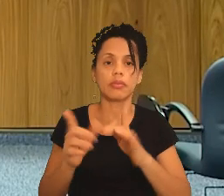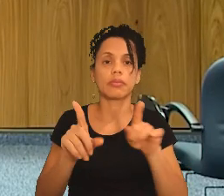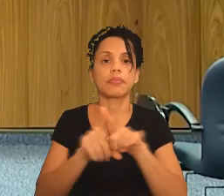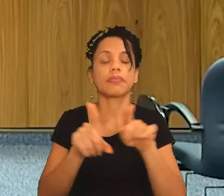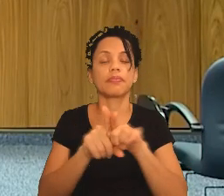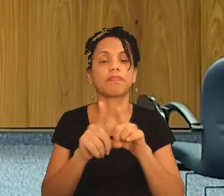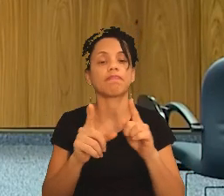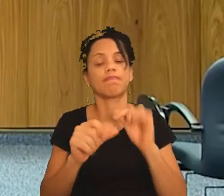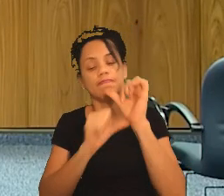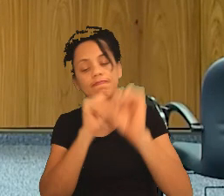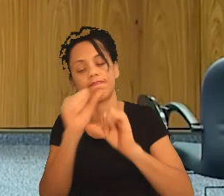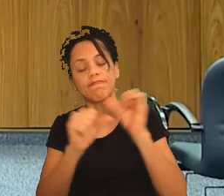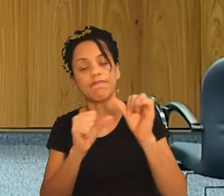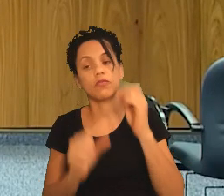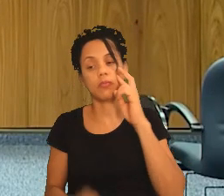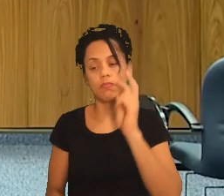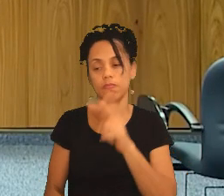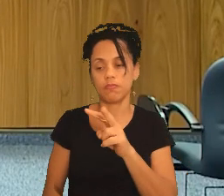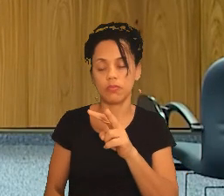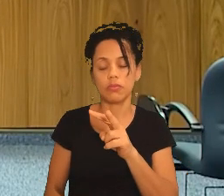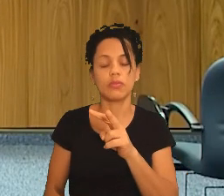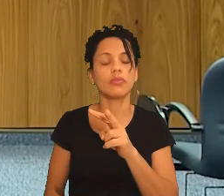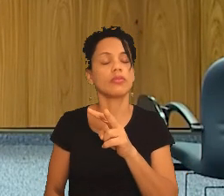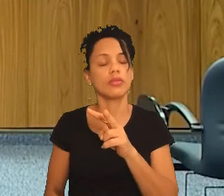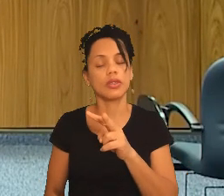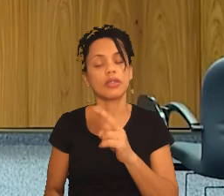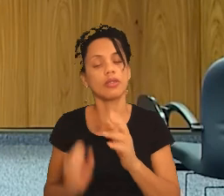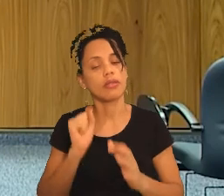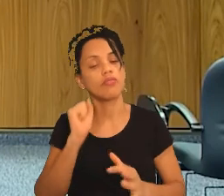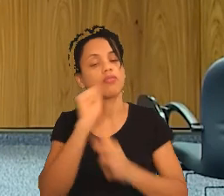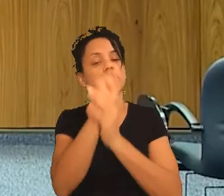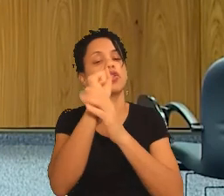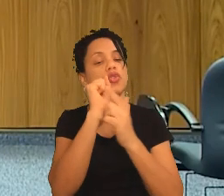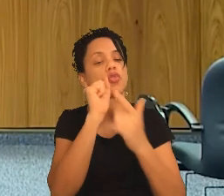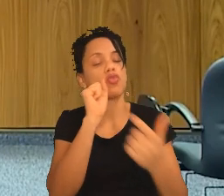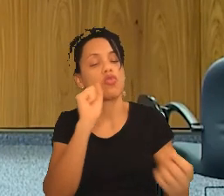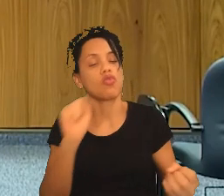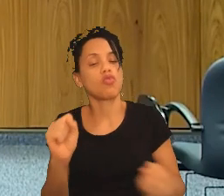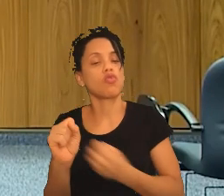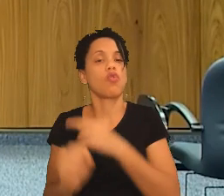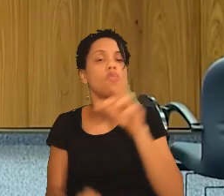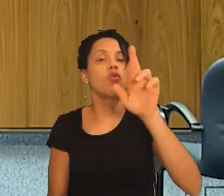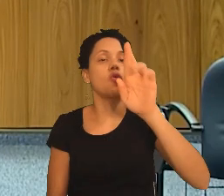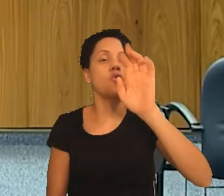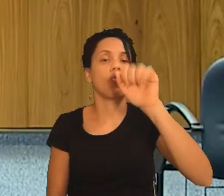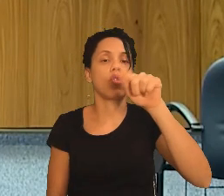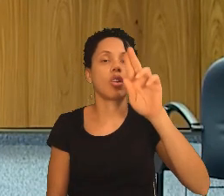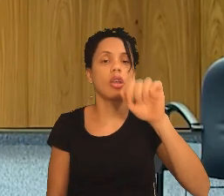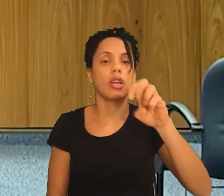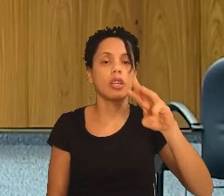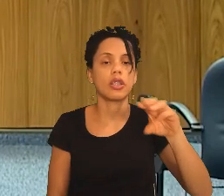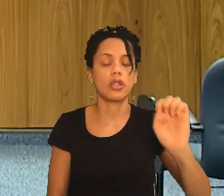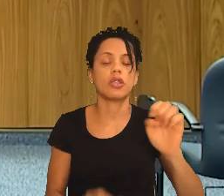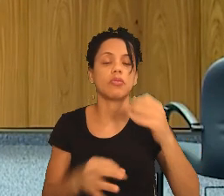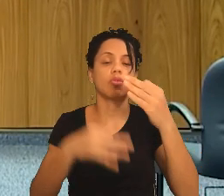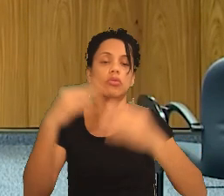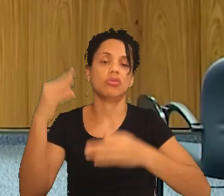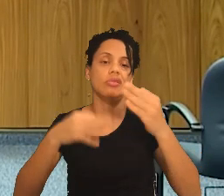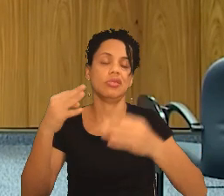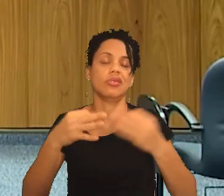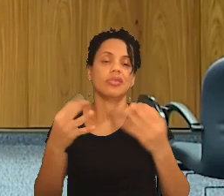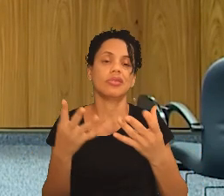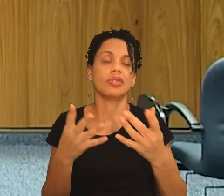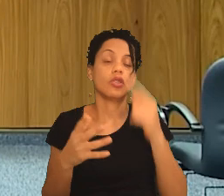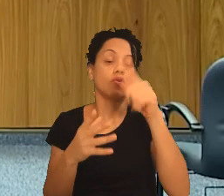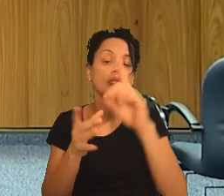gente reconheça que ele seja só mais um capítulo, é justamente o fato de ele estar tão atrelado a um momento em que as coisas se